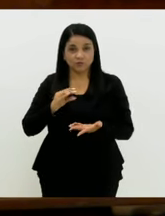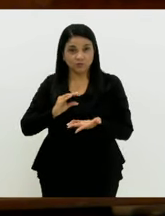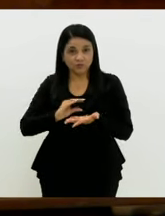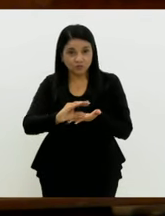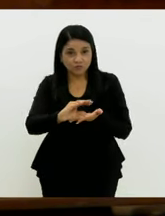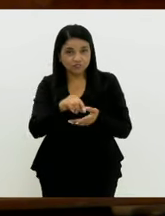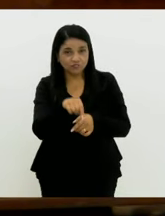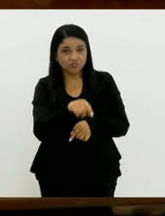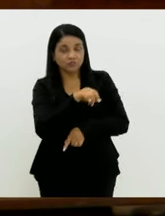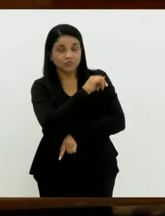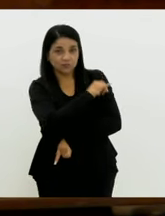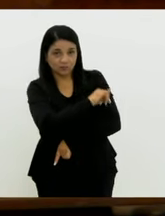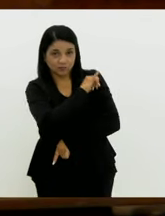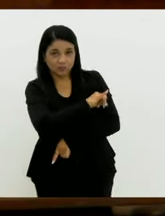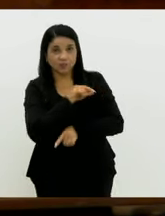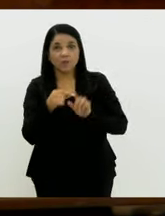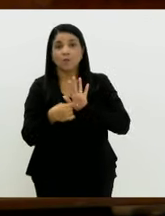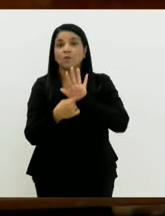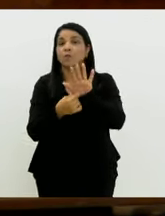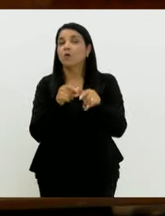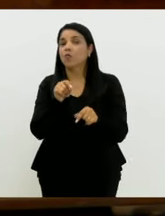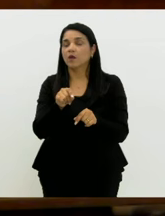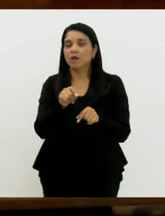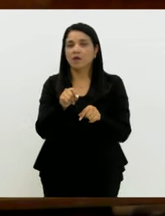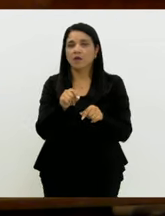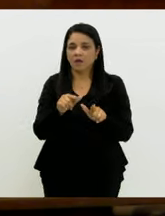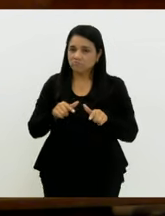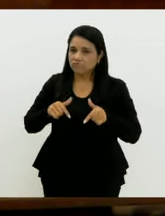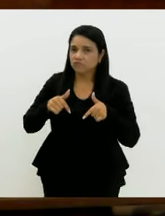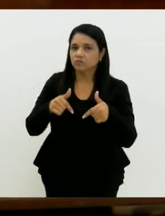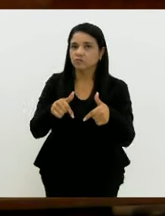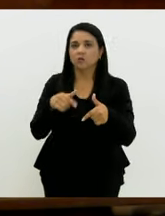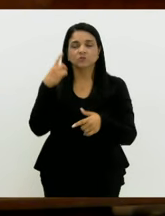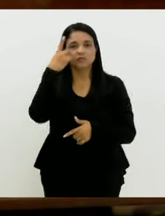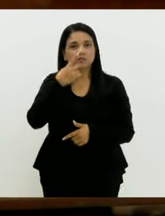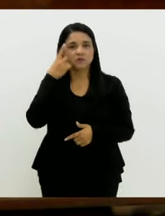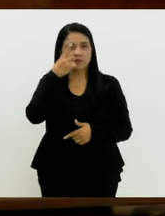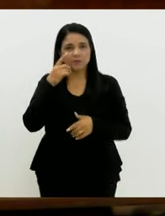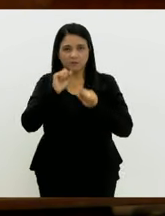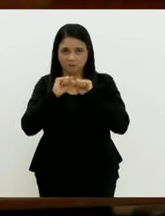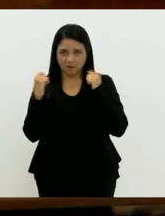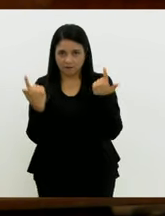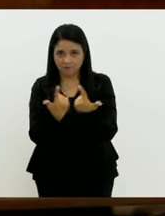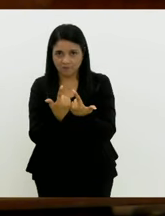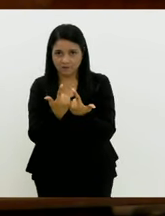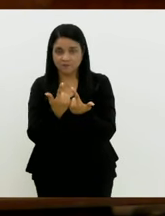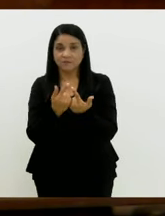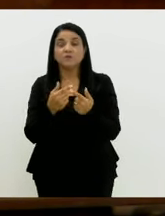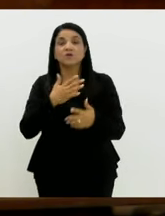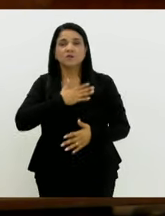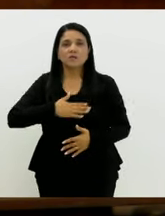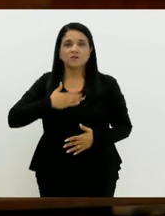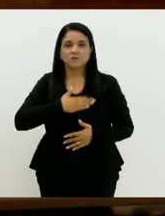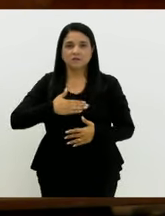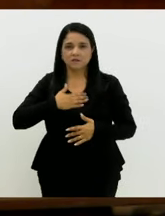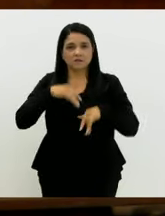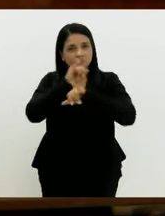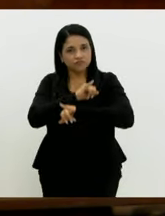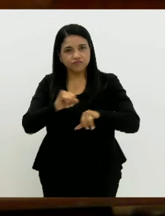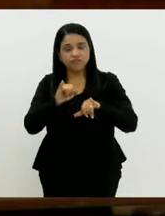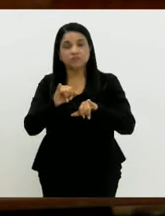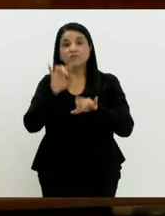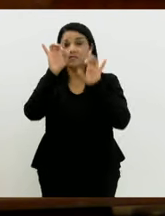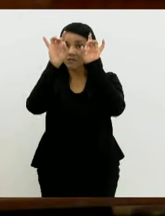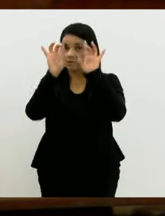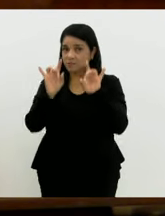também destaco a atuação virtuosa dos deputados dessa Assembleia. Gostaria de fazer uma menção especial